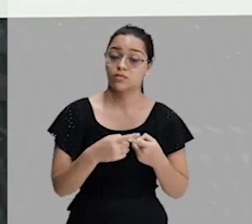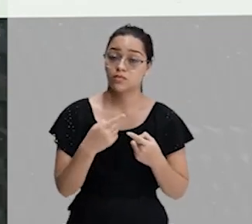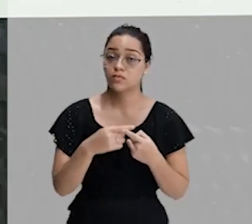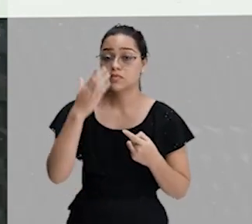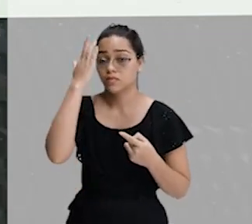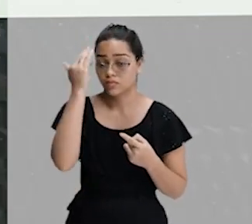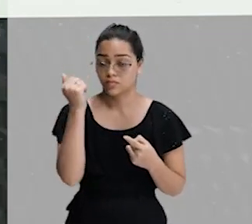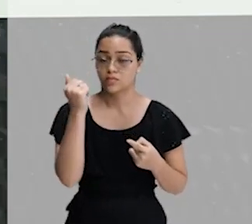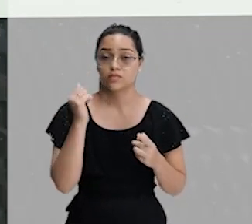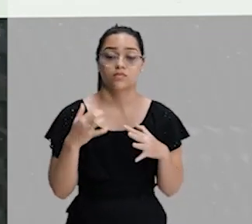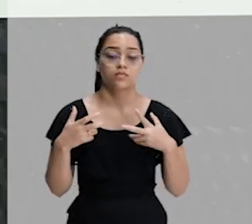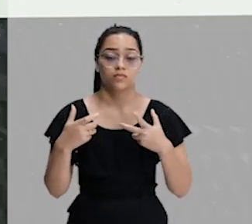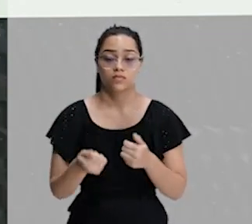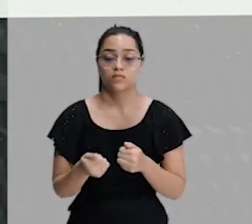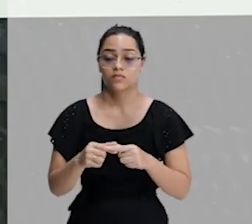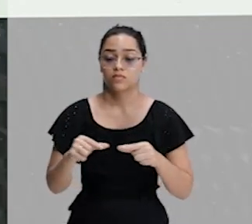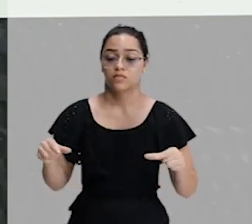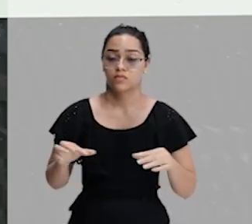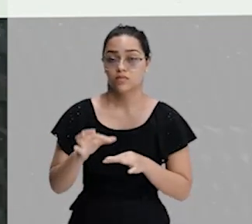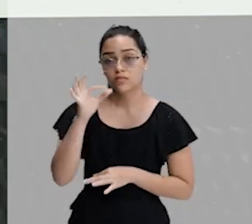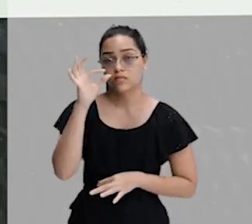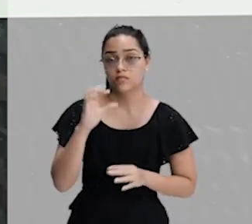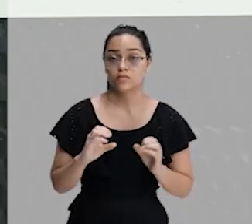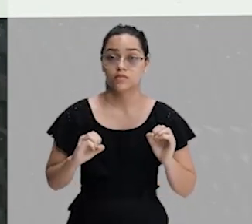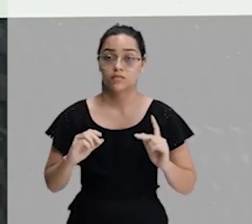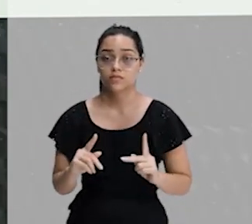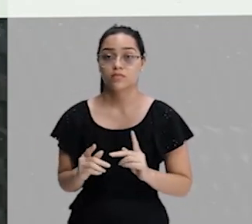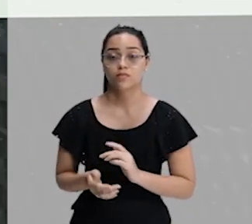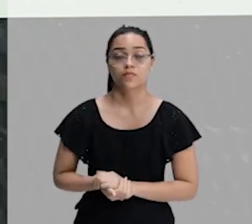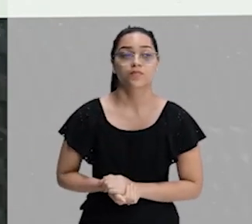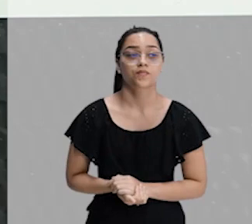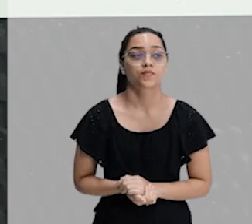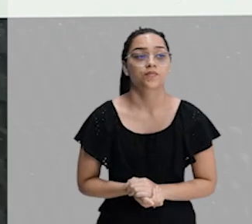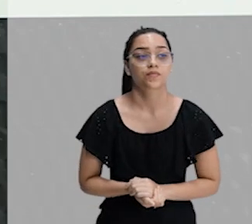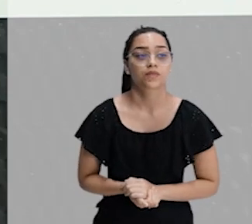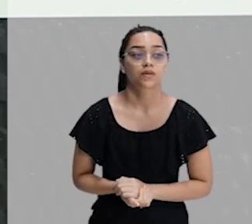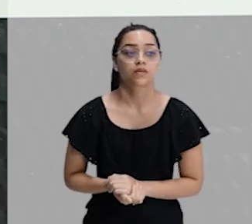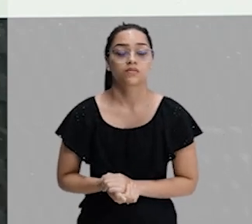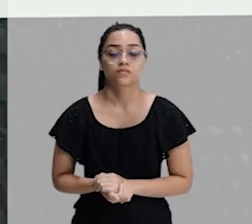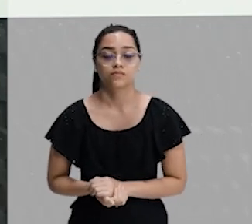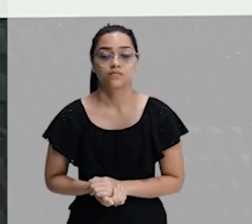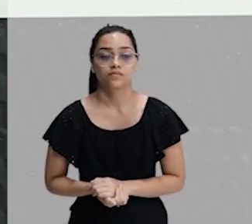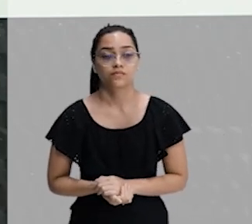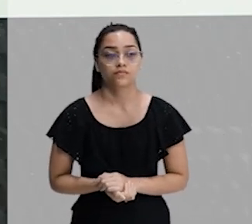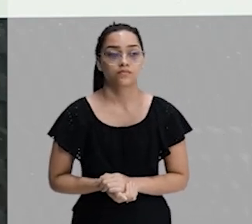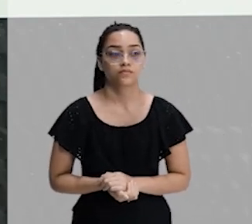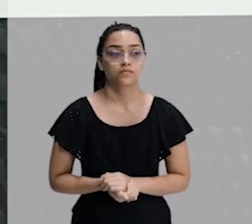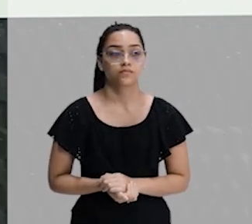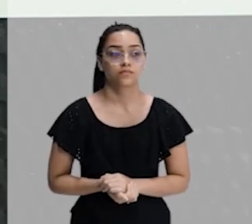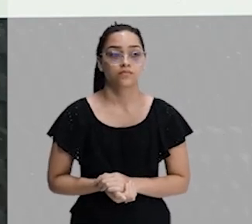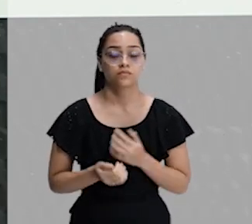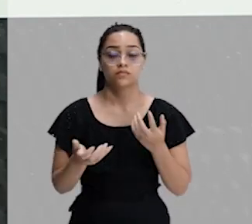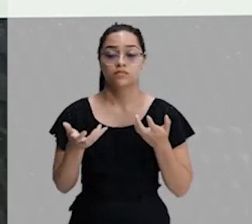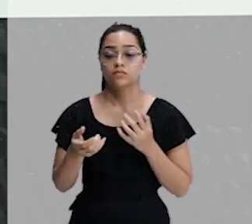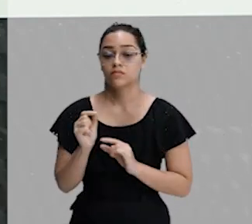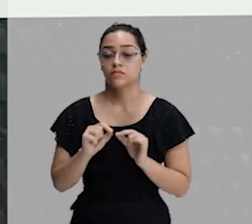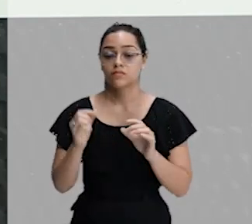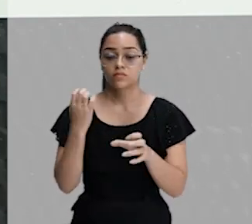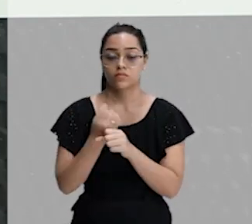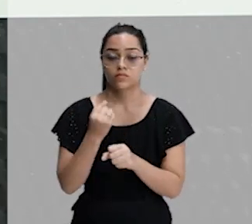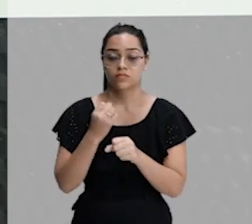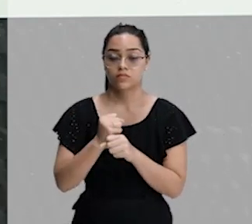conseguiu calcular todas as medidas. Certo? Então vamos lá. Olha só. Aqui ele quer que a gente